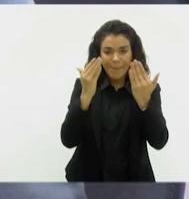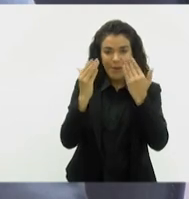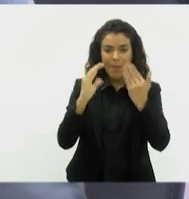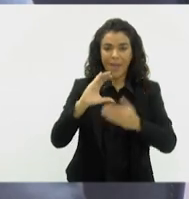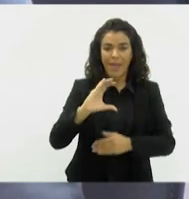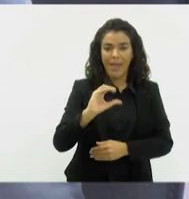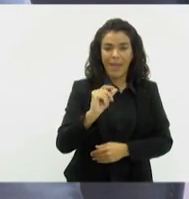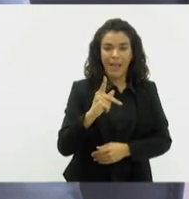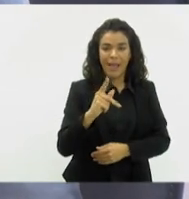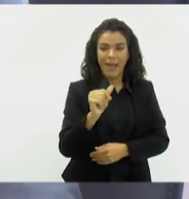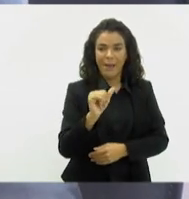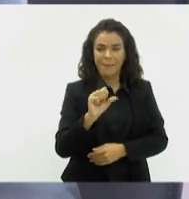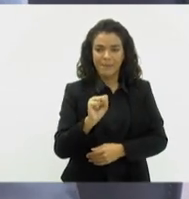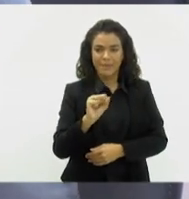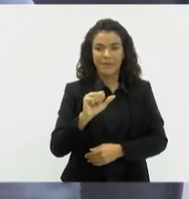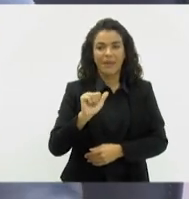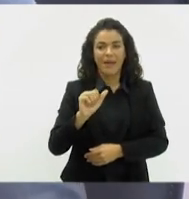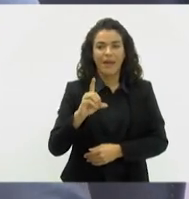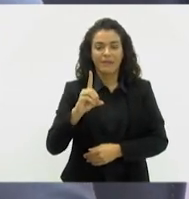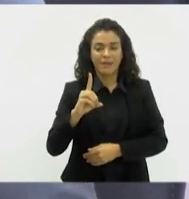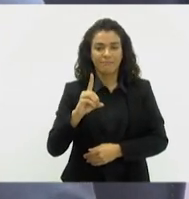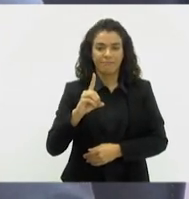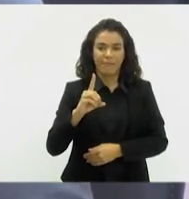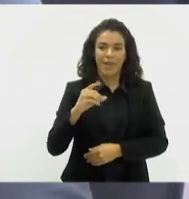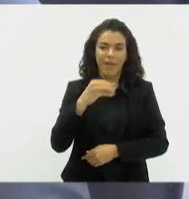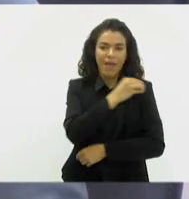AD, Atenção Psicossocial e Álcool e Drogas,